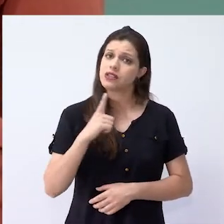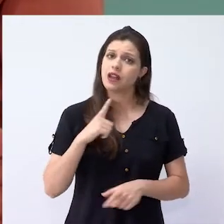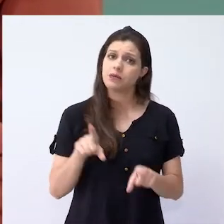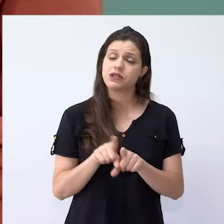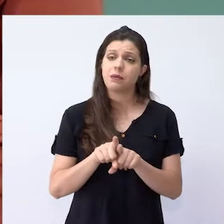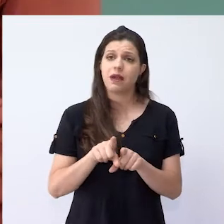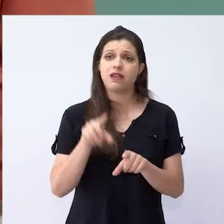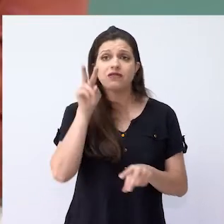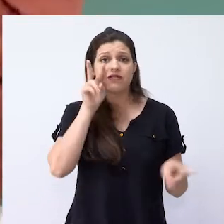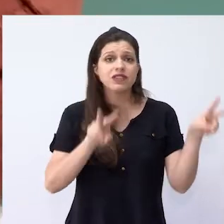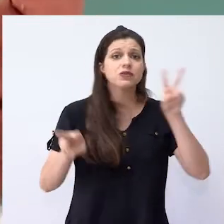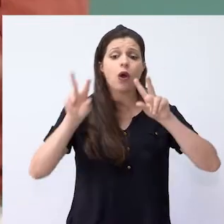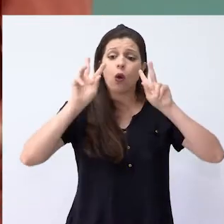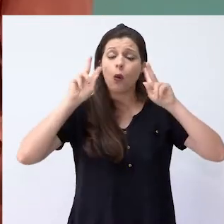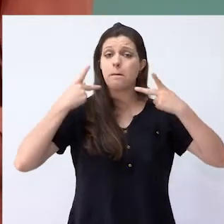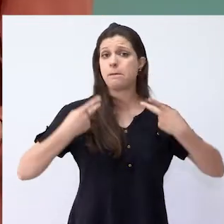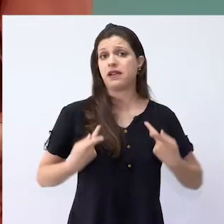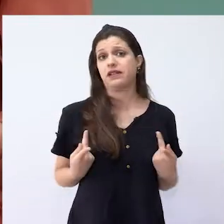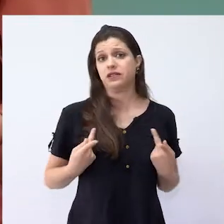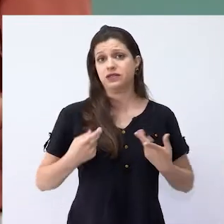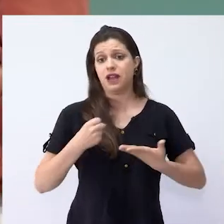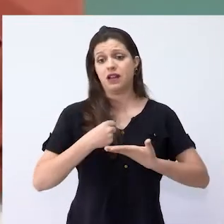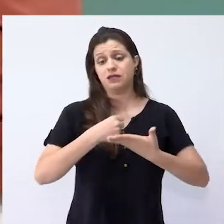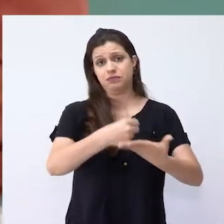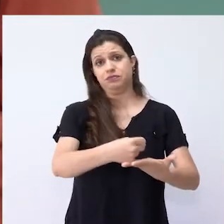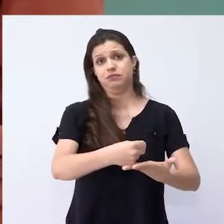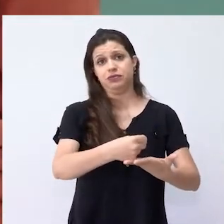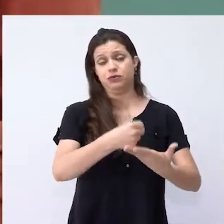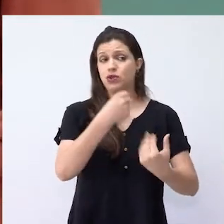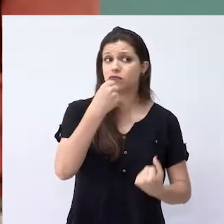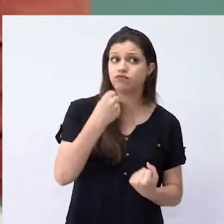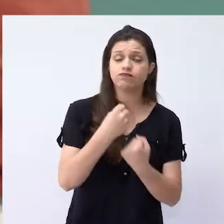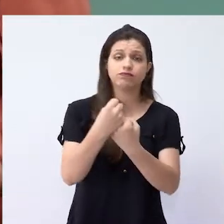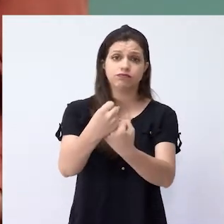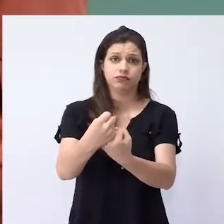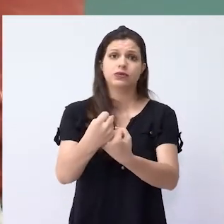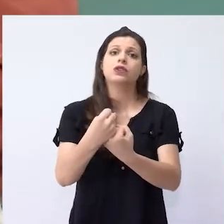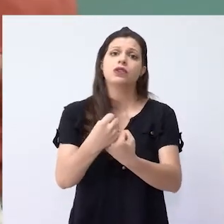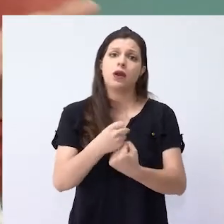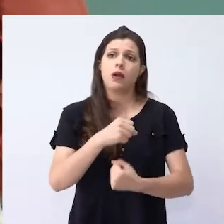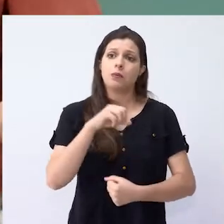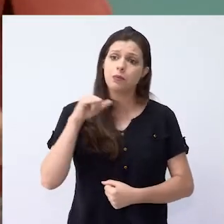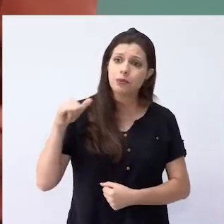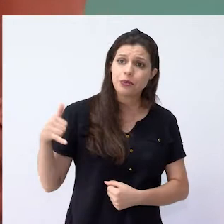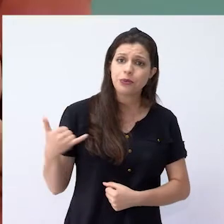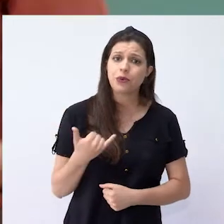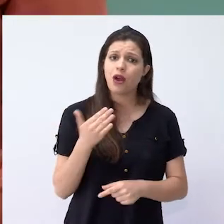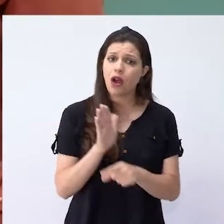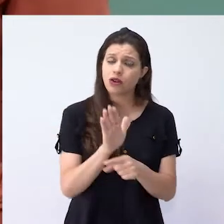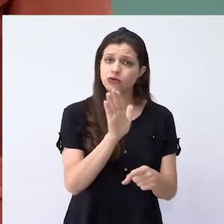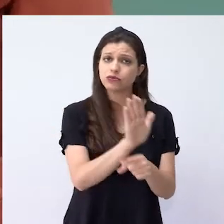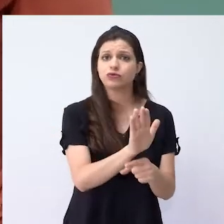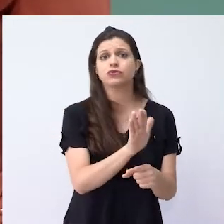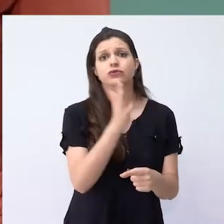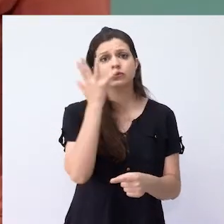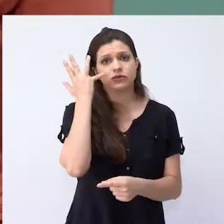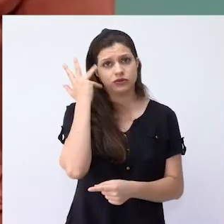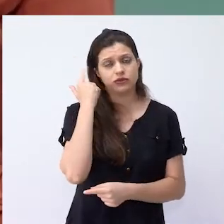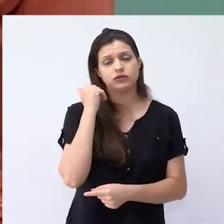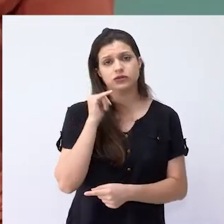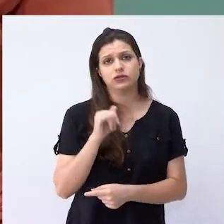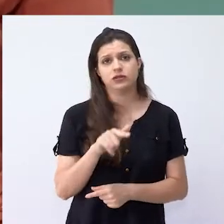que é importante, a gente precisa ter esse olhar para poder amparar e oportunizar situações que possam